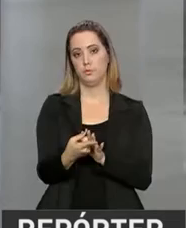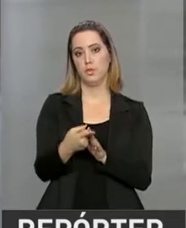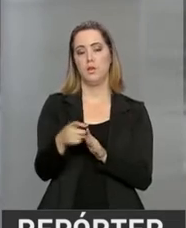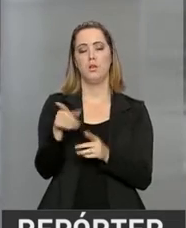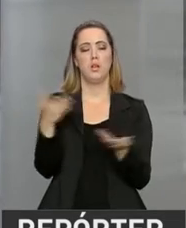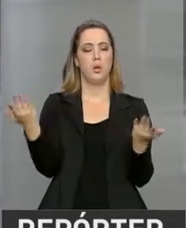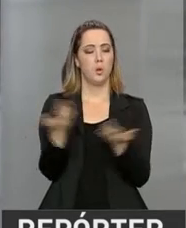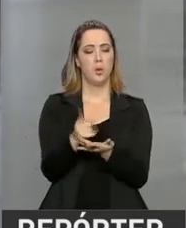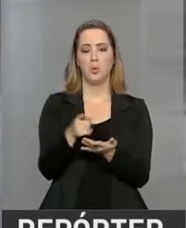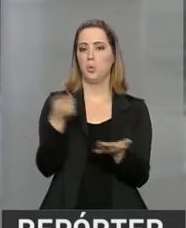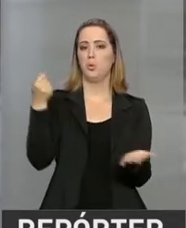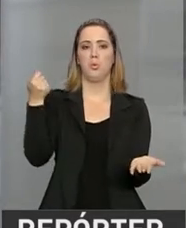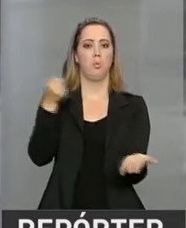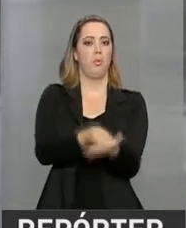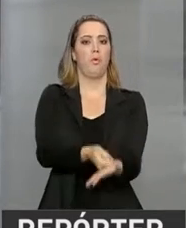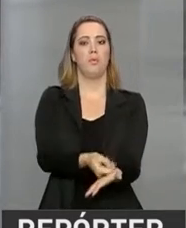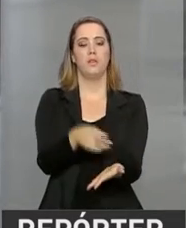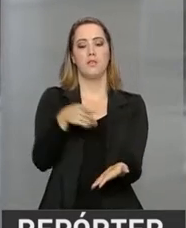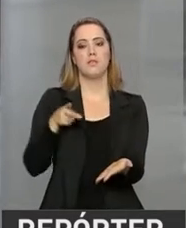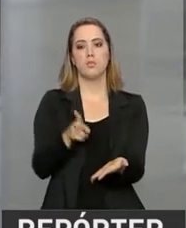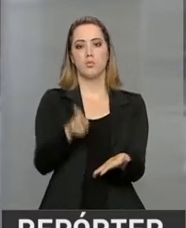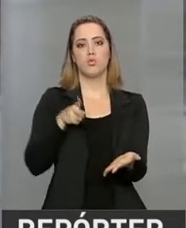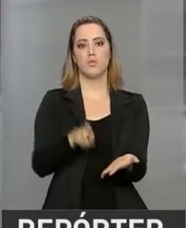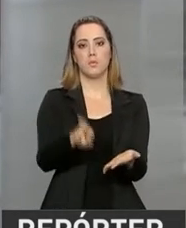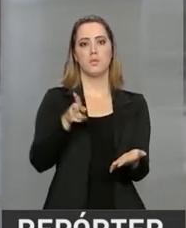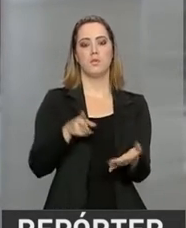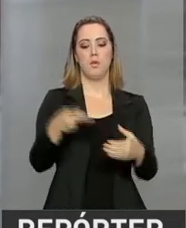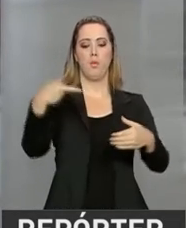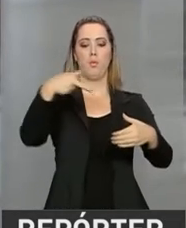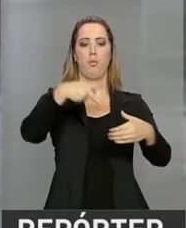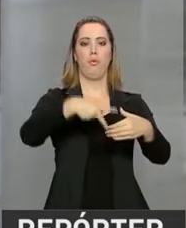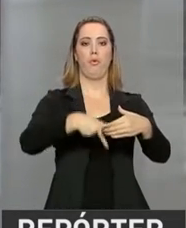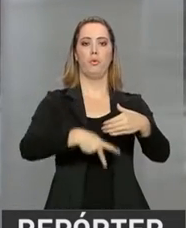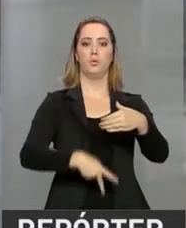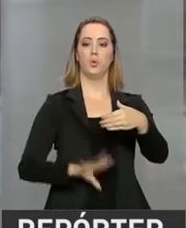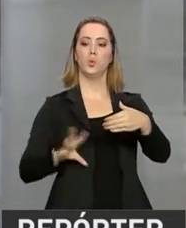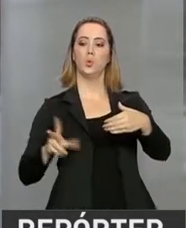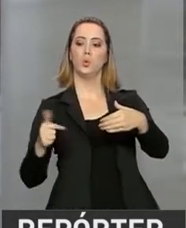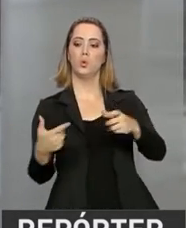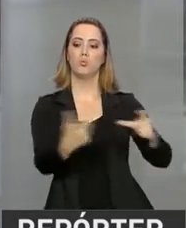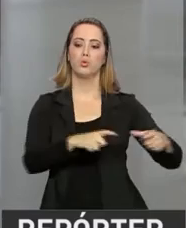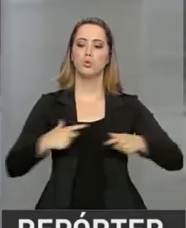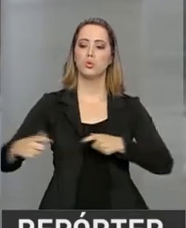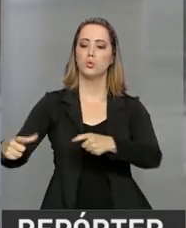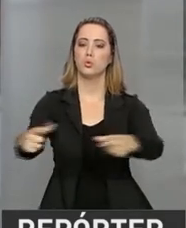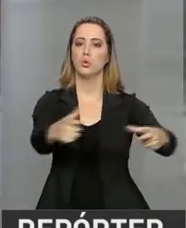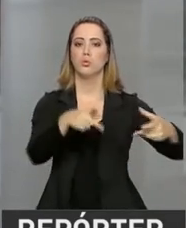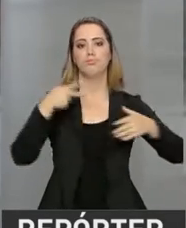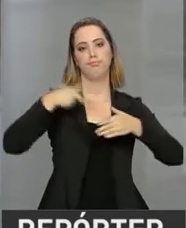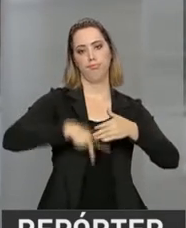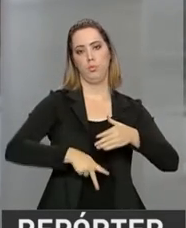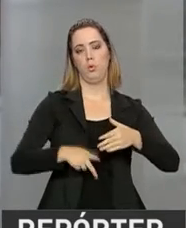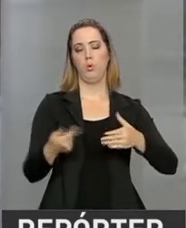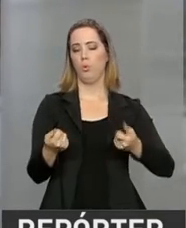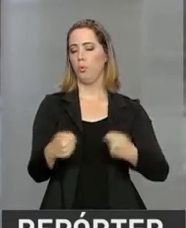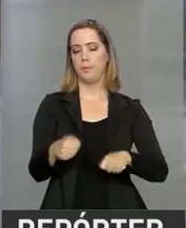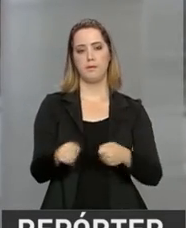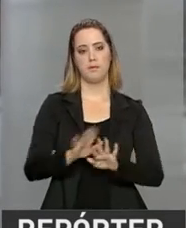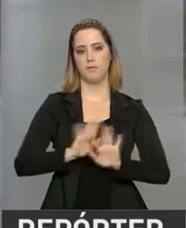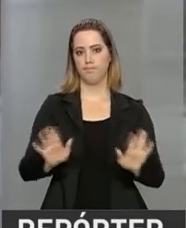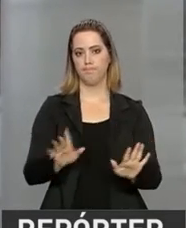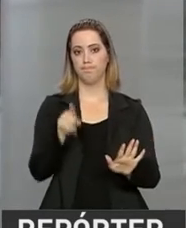petróleo do pré sal com participação mínima de 30% esta é a essência do regime de partilha no lugar